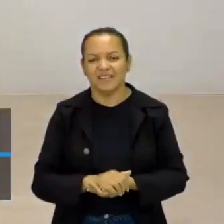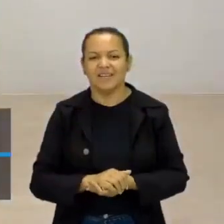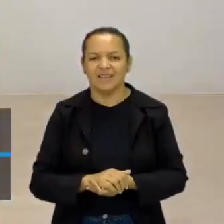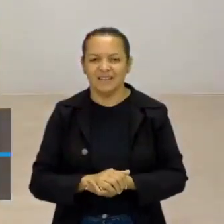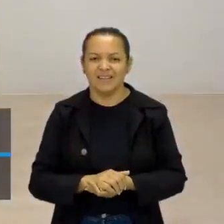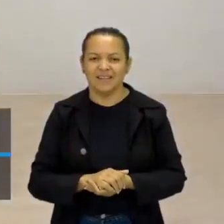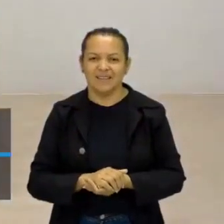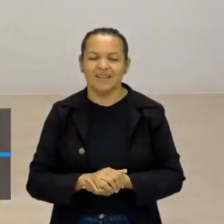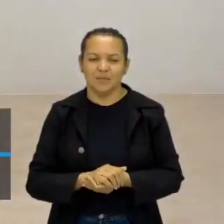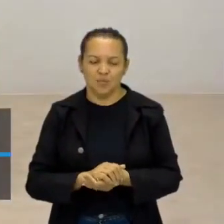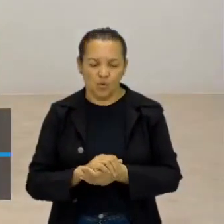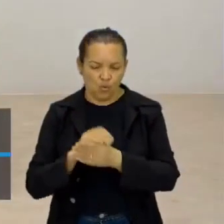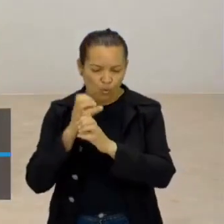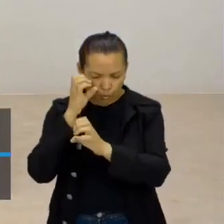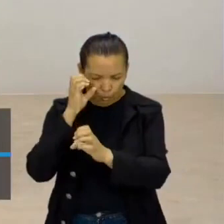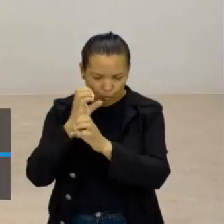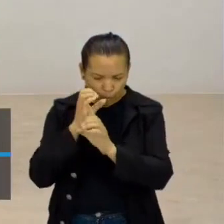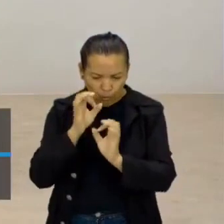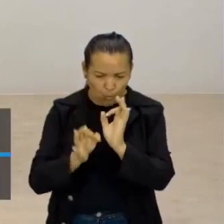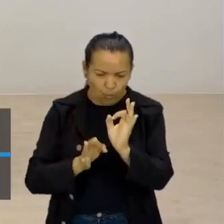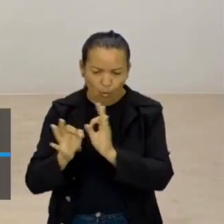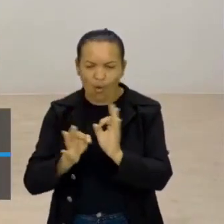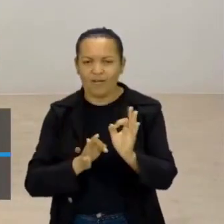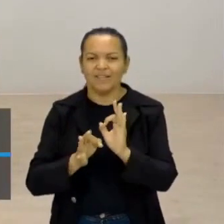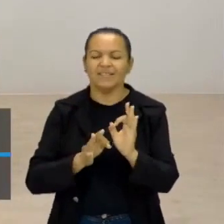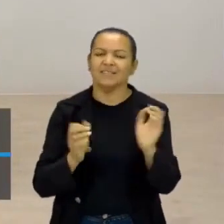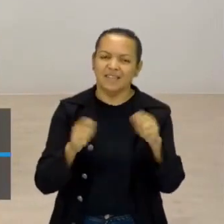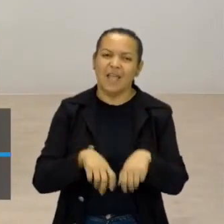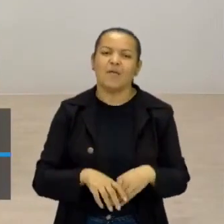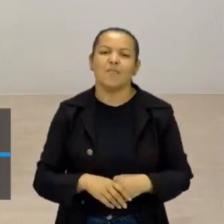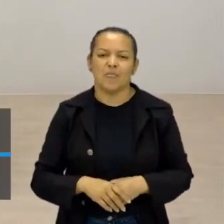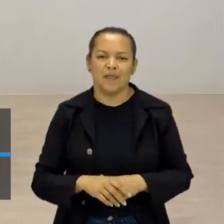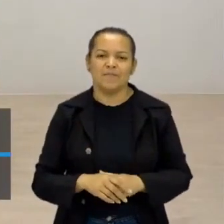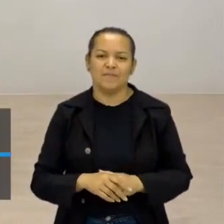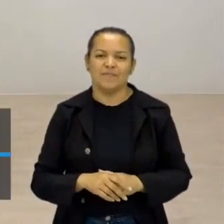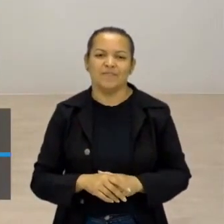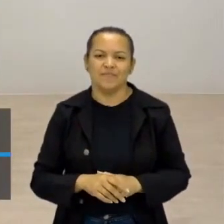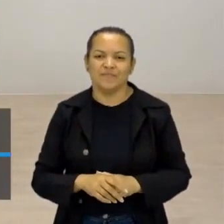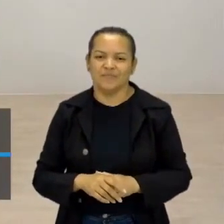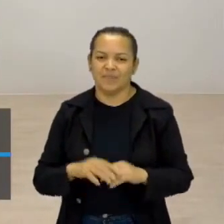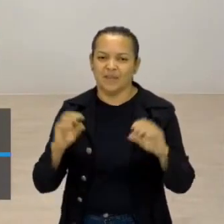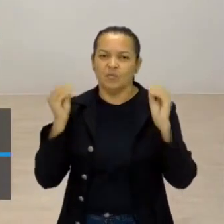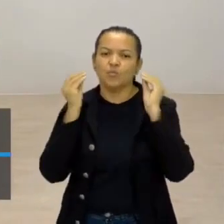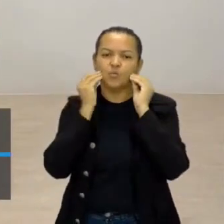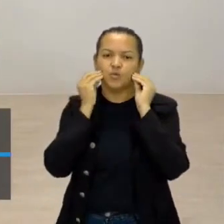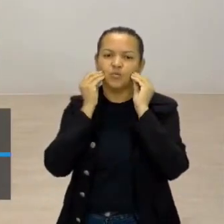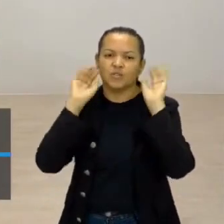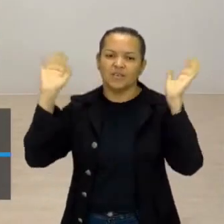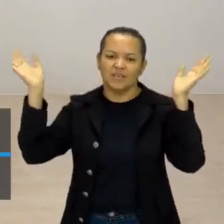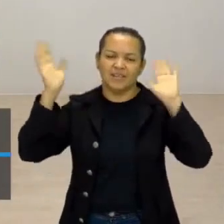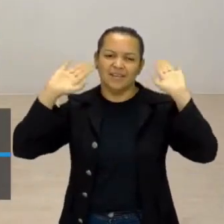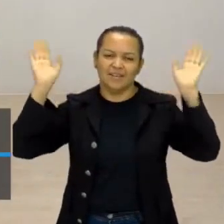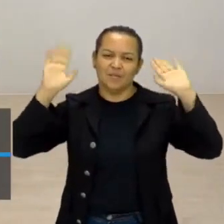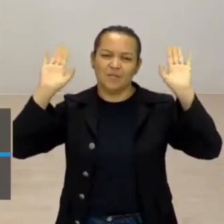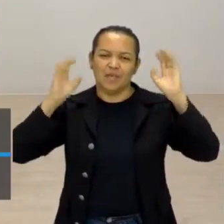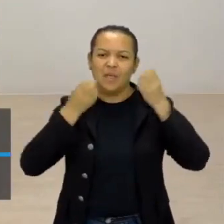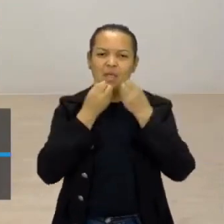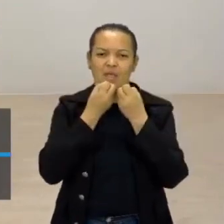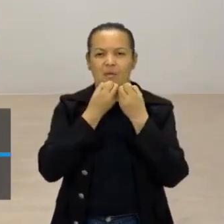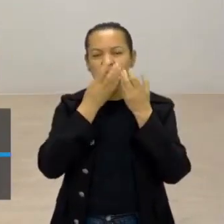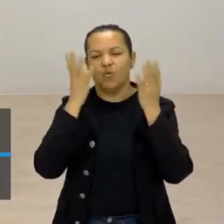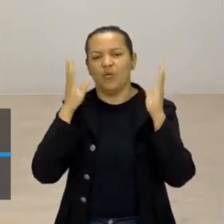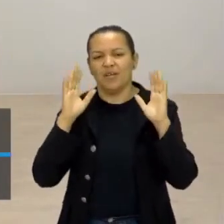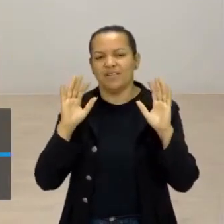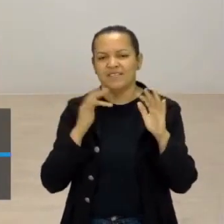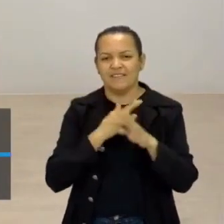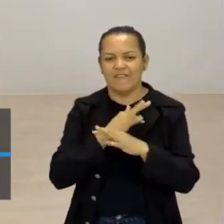Muitas engenhocas. Vambora, Fabiana? Bora, coração. Vamos de coração. Beijo, gente. Boas férias, boas